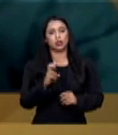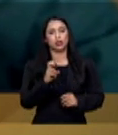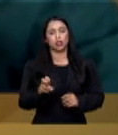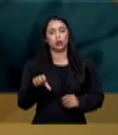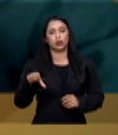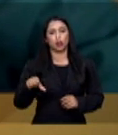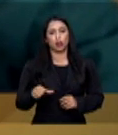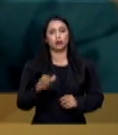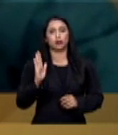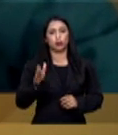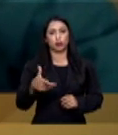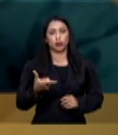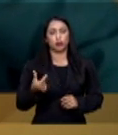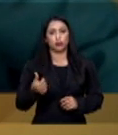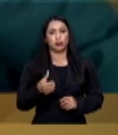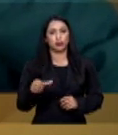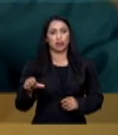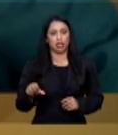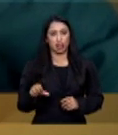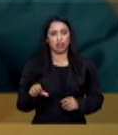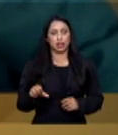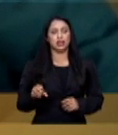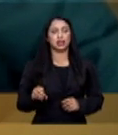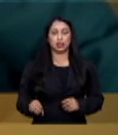559/2010 e